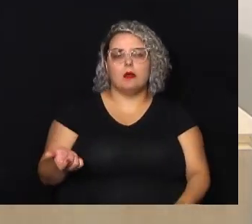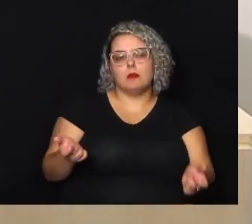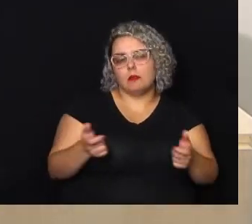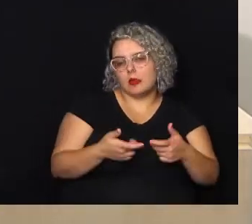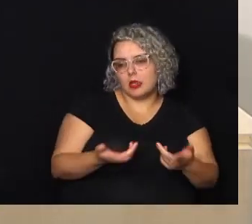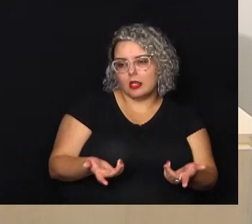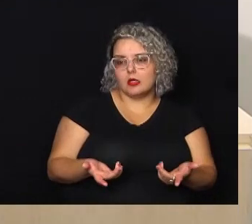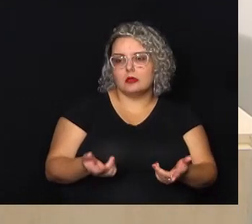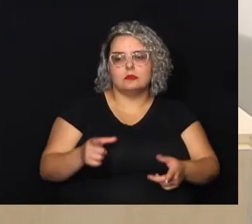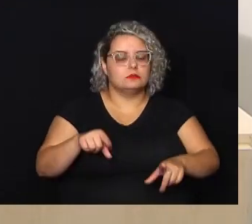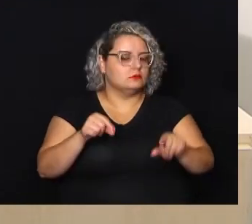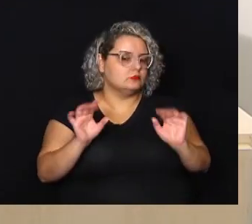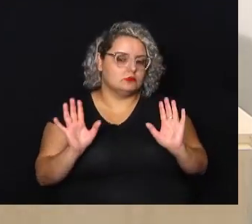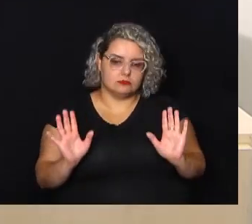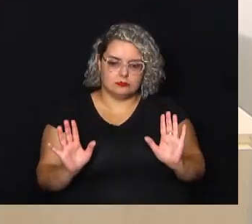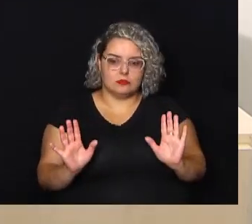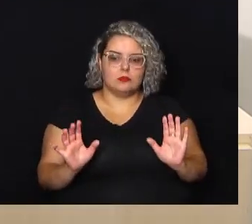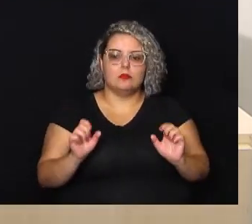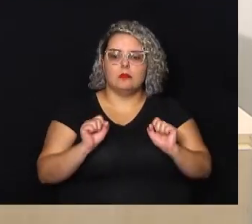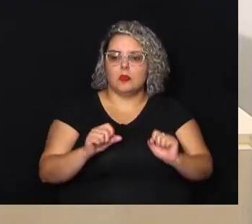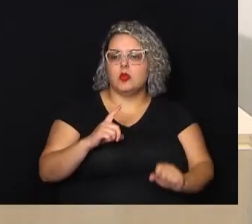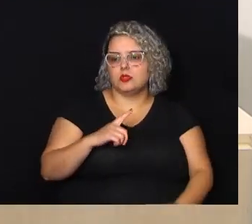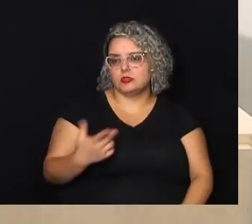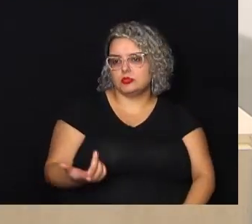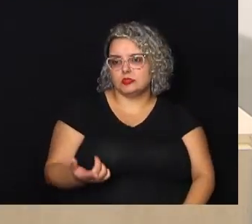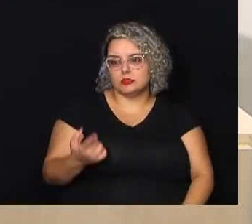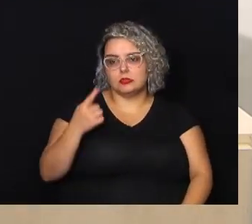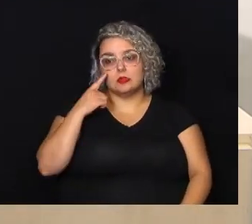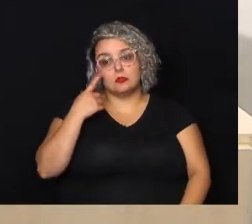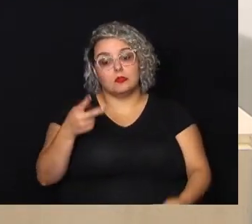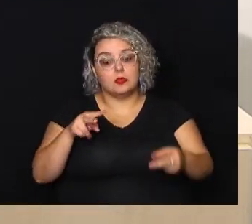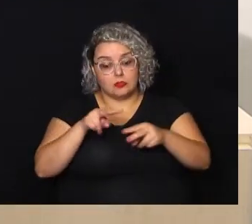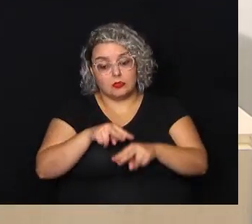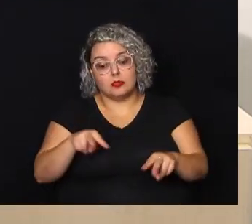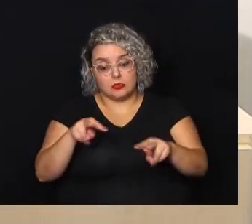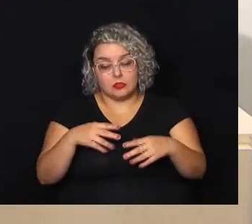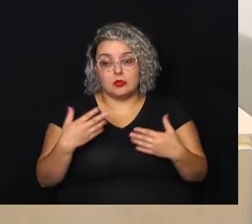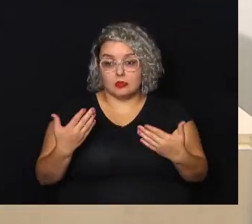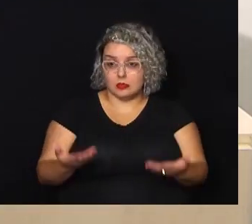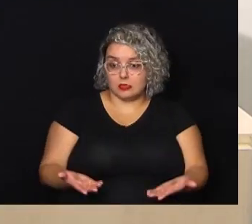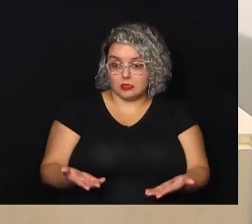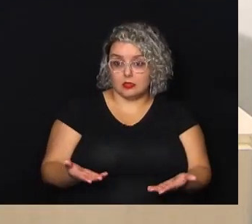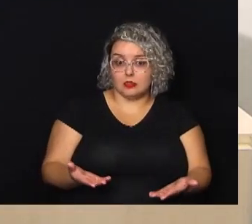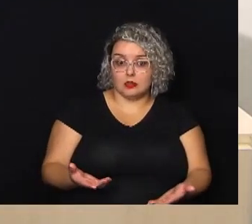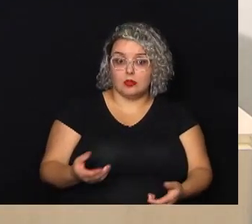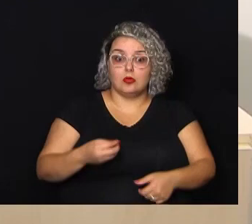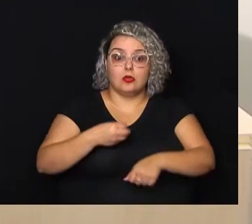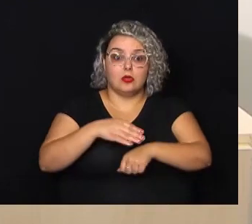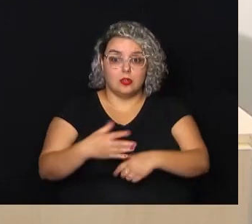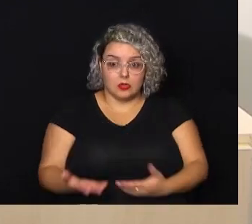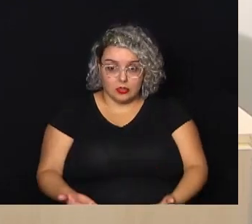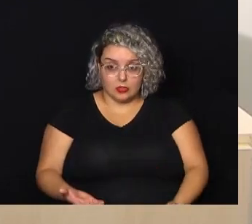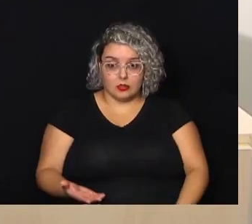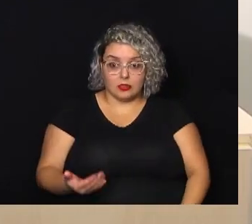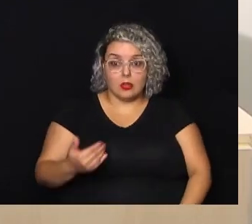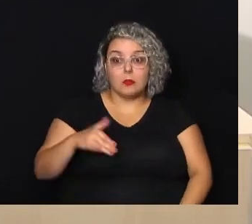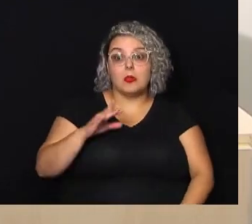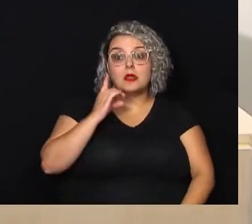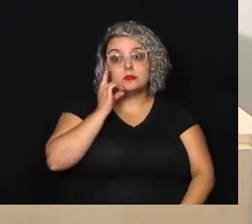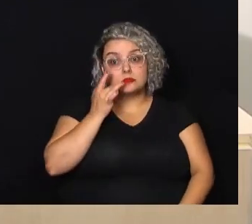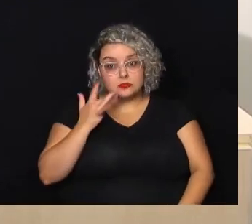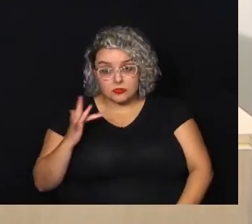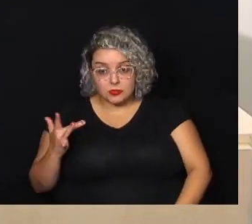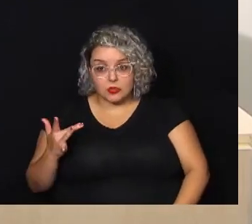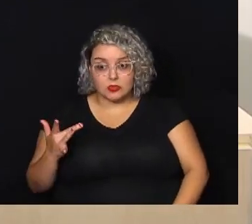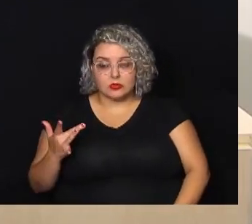douradinho, menos, aí você também pode ter uma noção de visual. Nessa questão, o que eu indico? Que seja